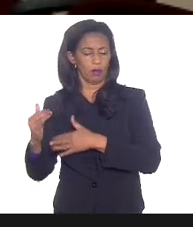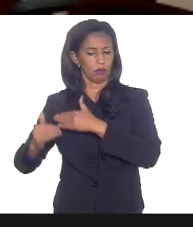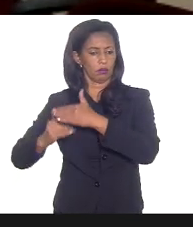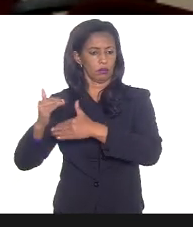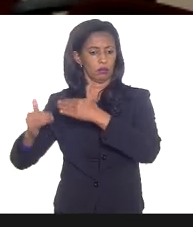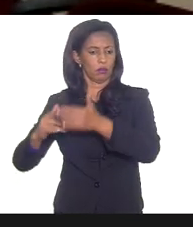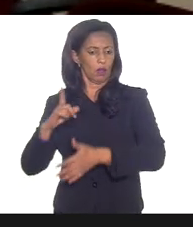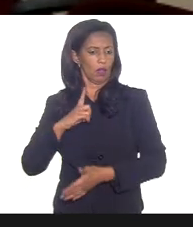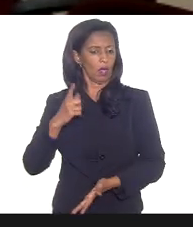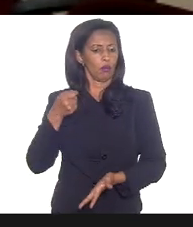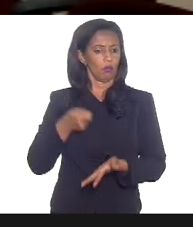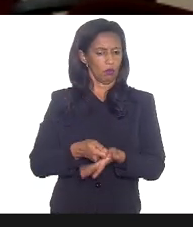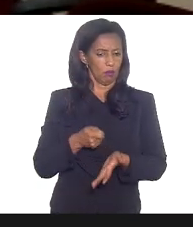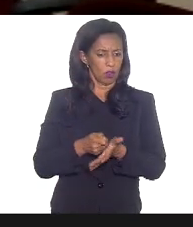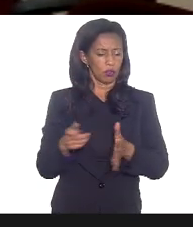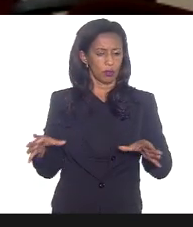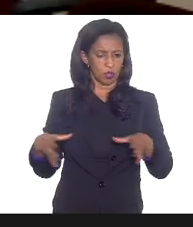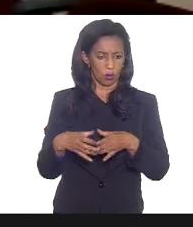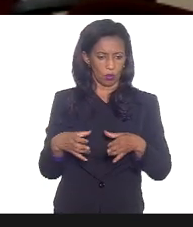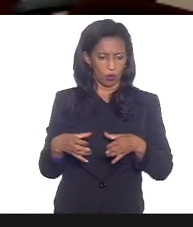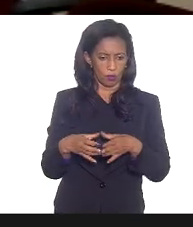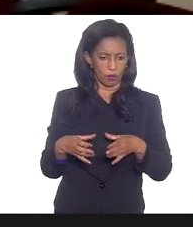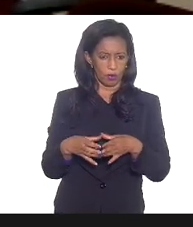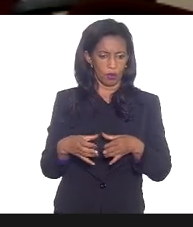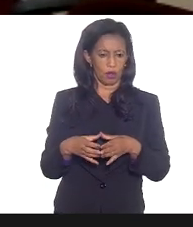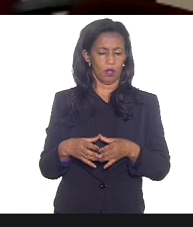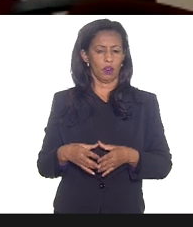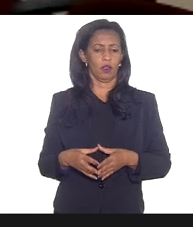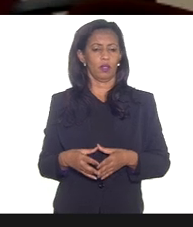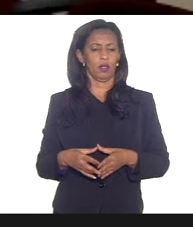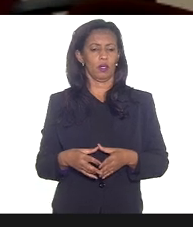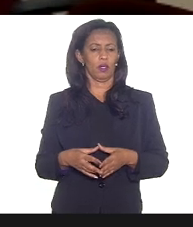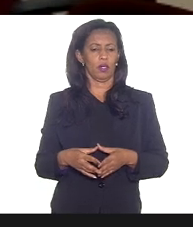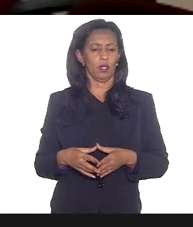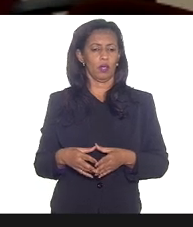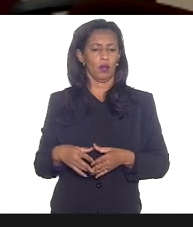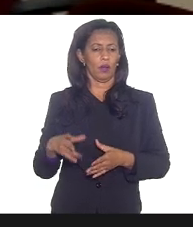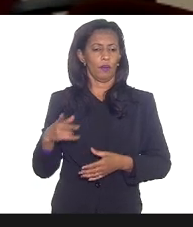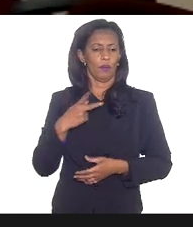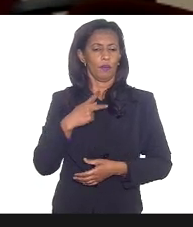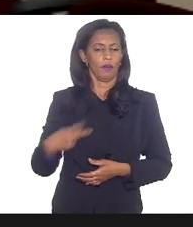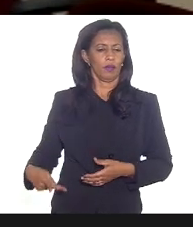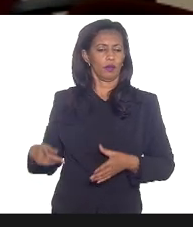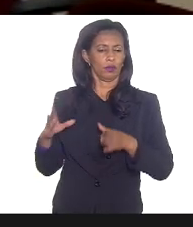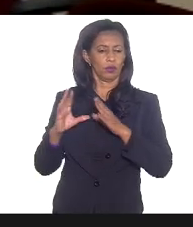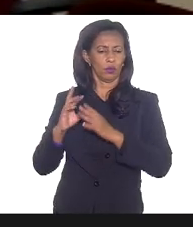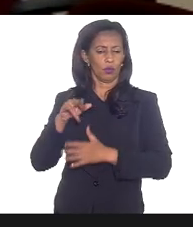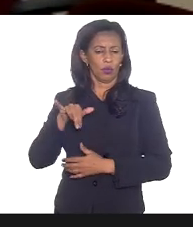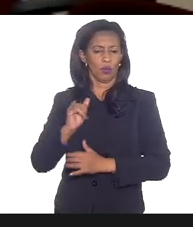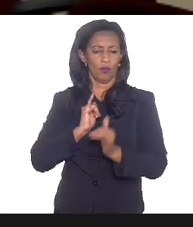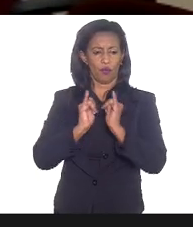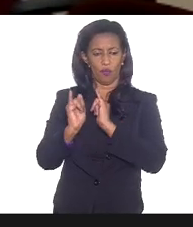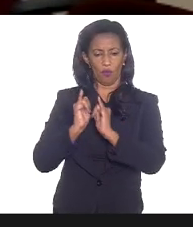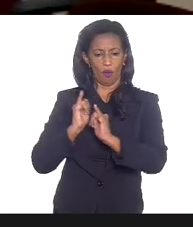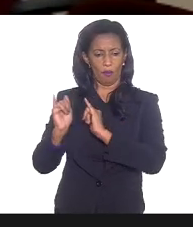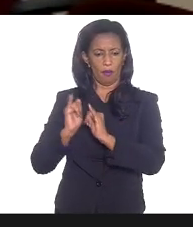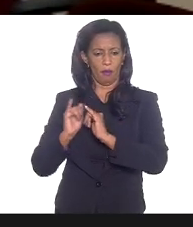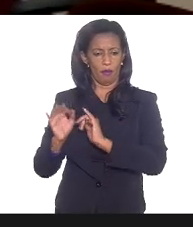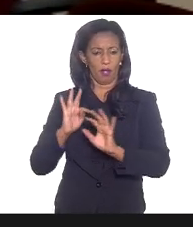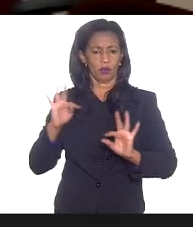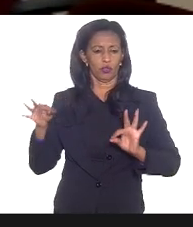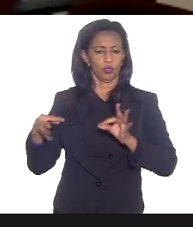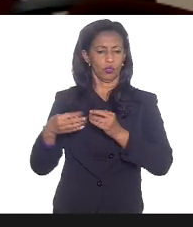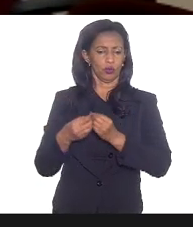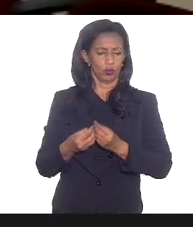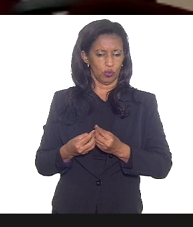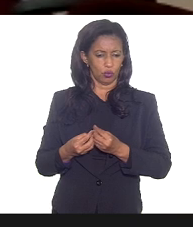Tenho mantido essa comissão e a presidência do conselho, o colegiado, informados de todas as